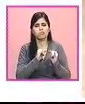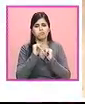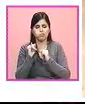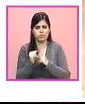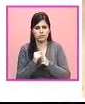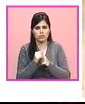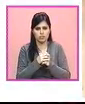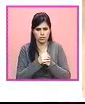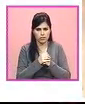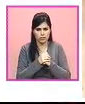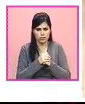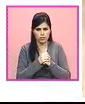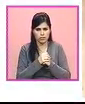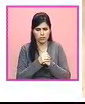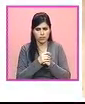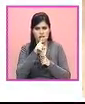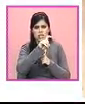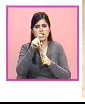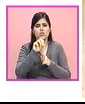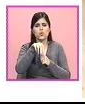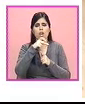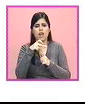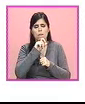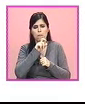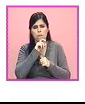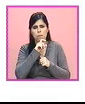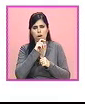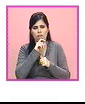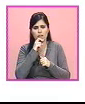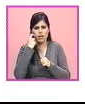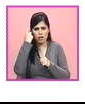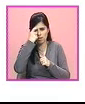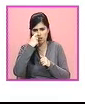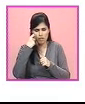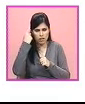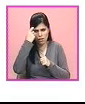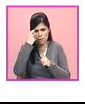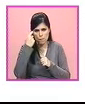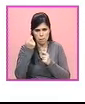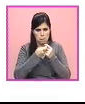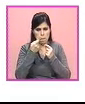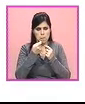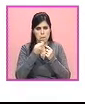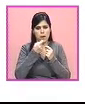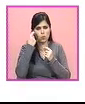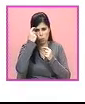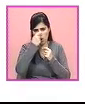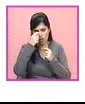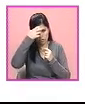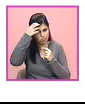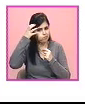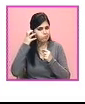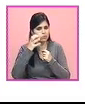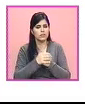em que a zona pode localizar-se à volta do olho. Cá está, aqui a afetar toda esta